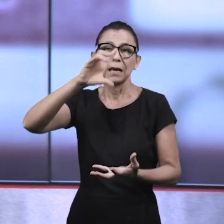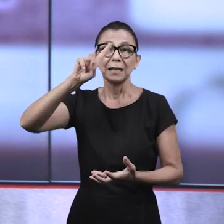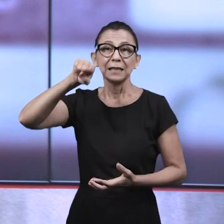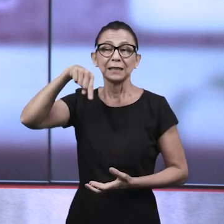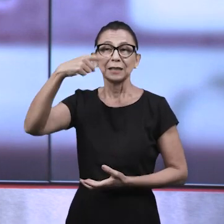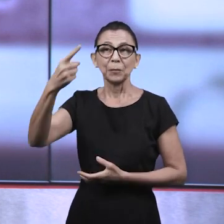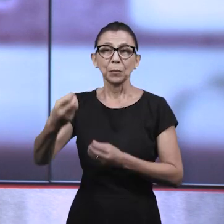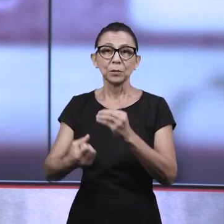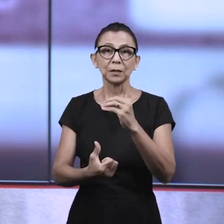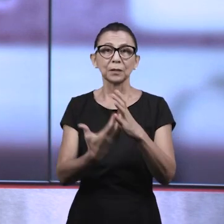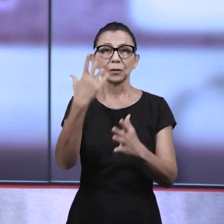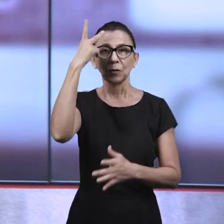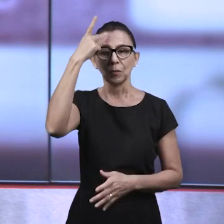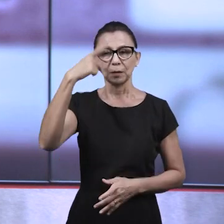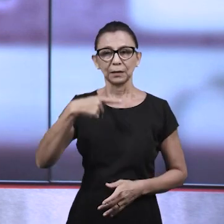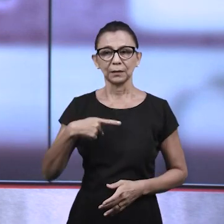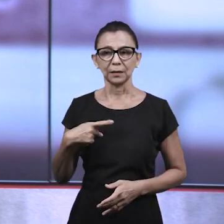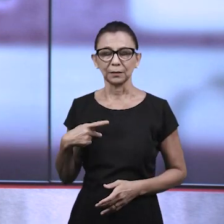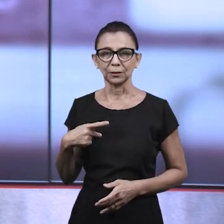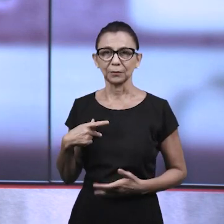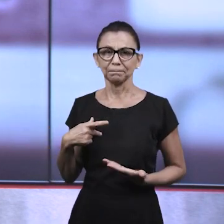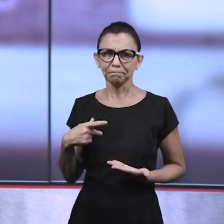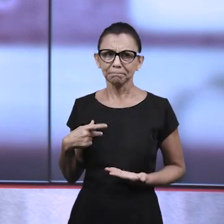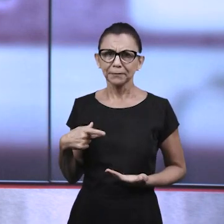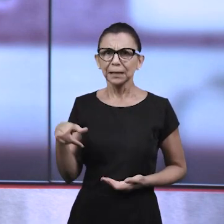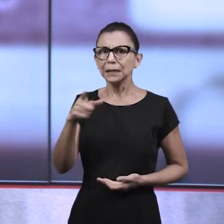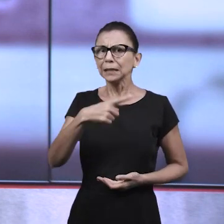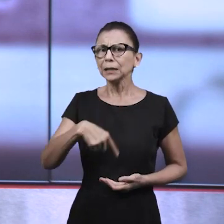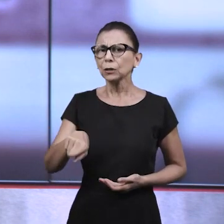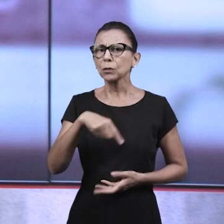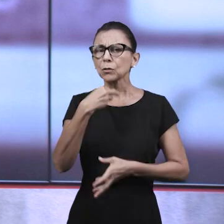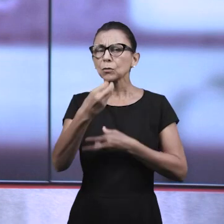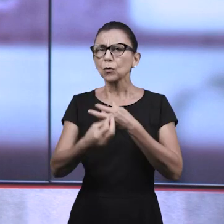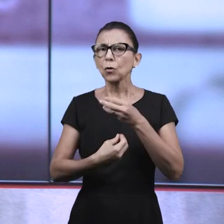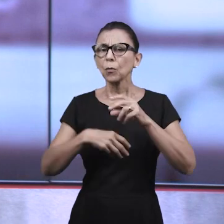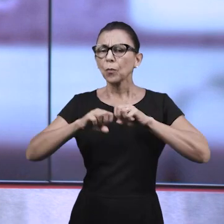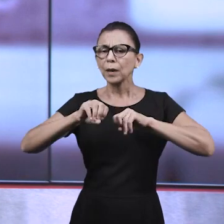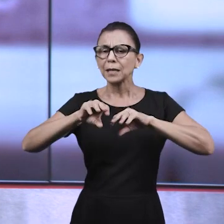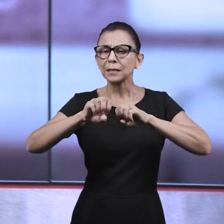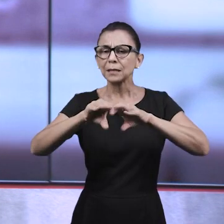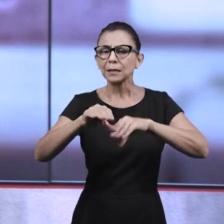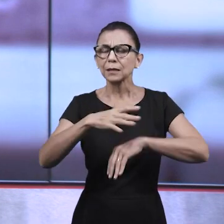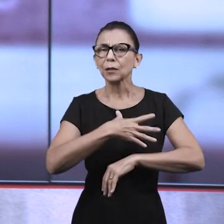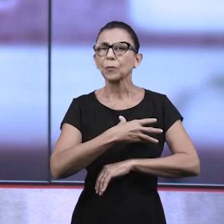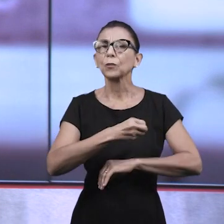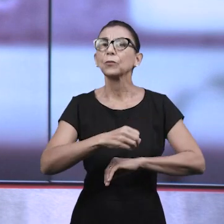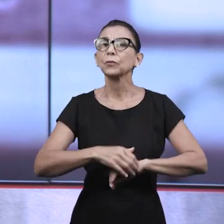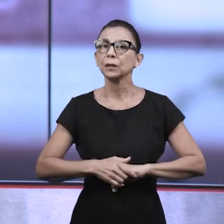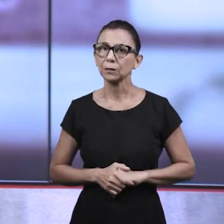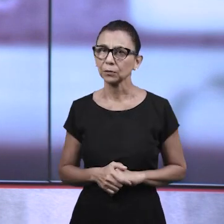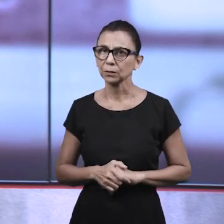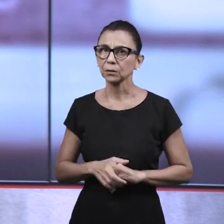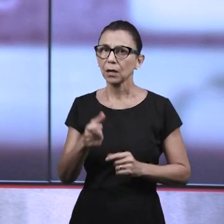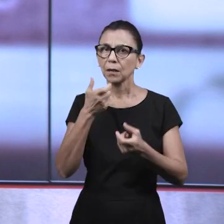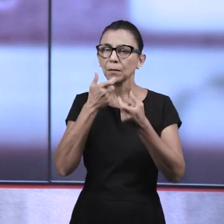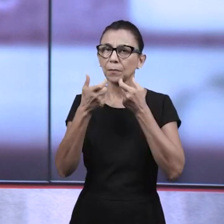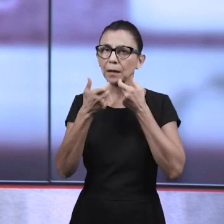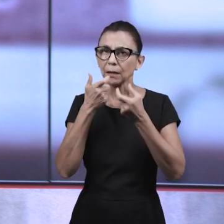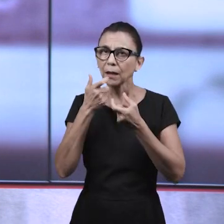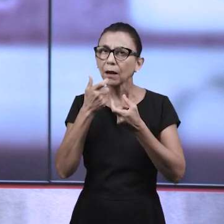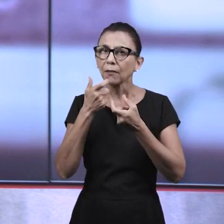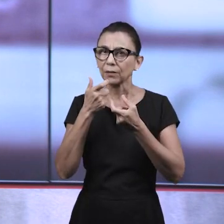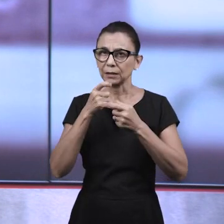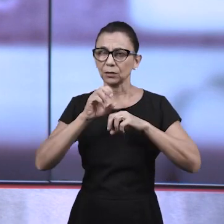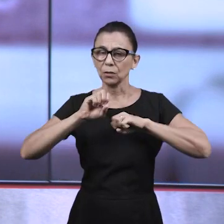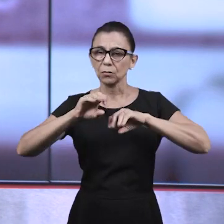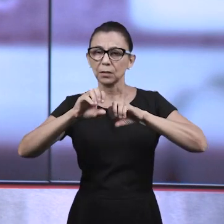com quais palavras criamos os nossos filhos? Nossas palavras têm origem na eternidade?